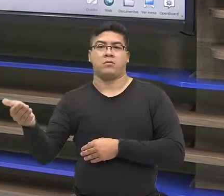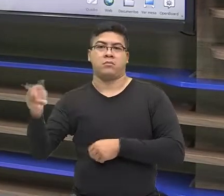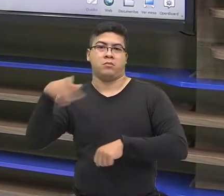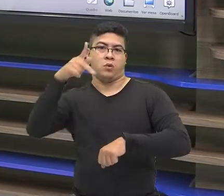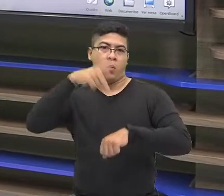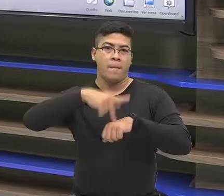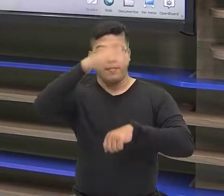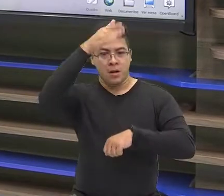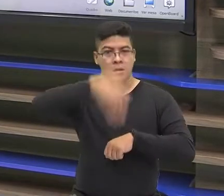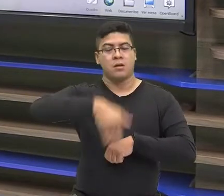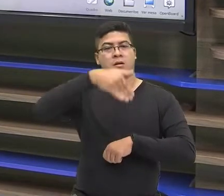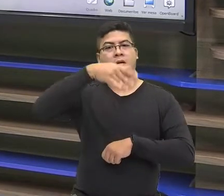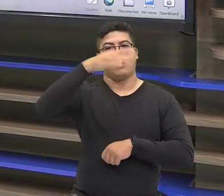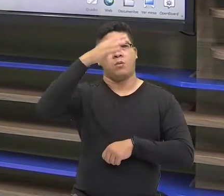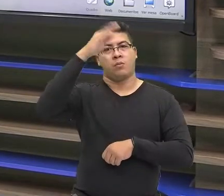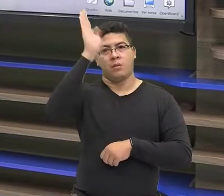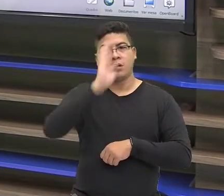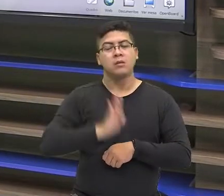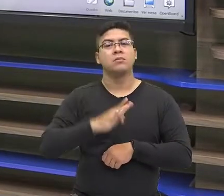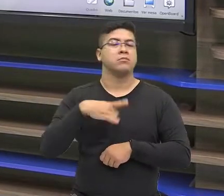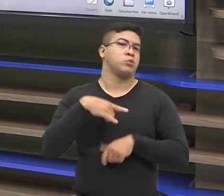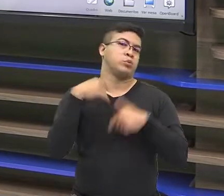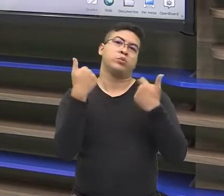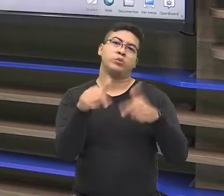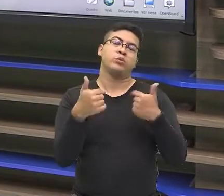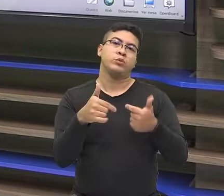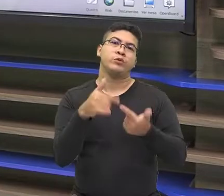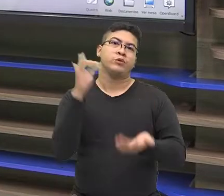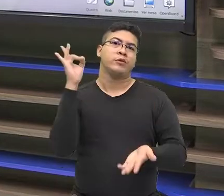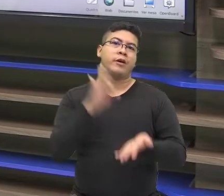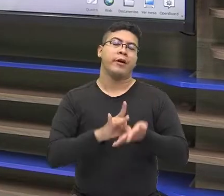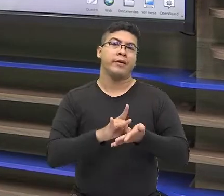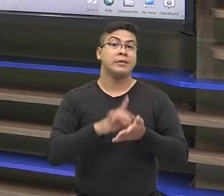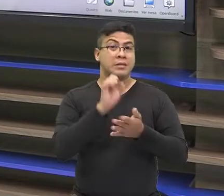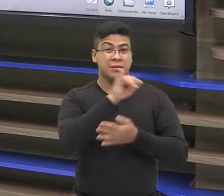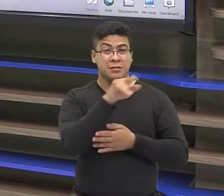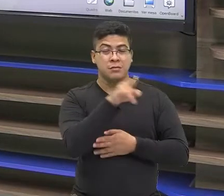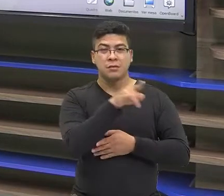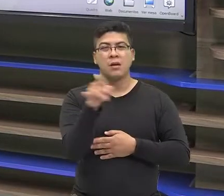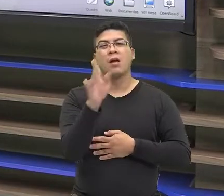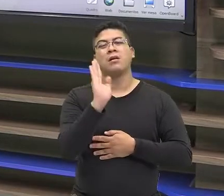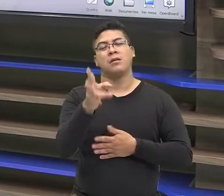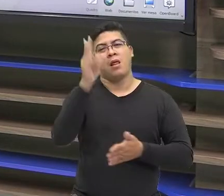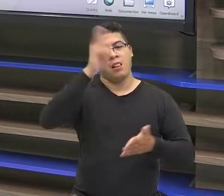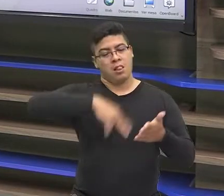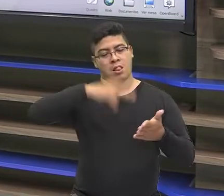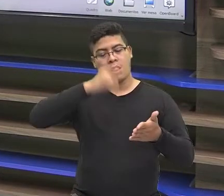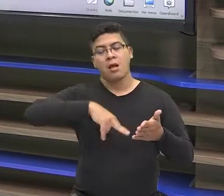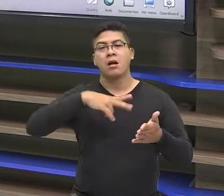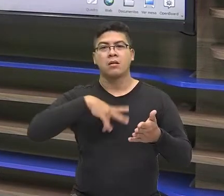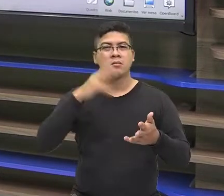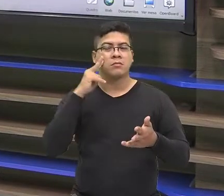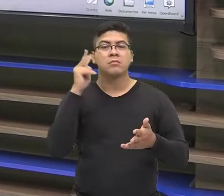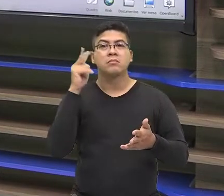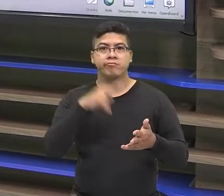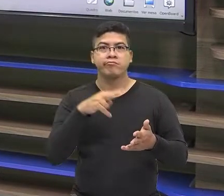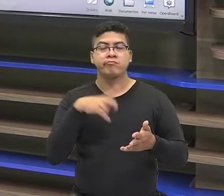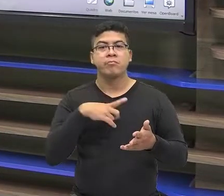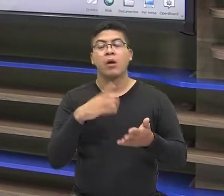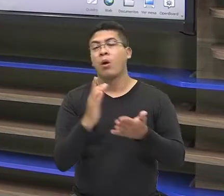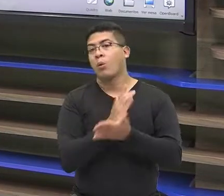país, seu folclore, a sua cultura, tanto que se você já leu ou viu a obra, ele